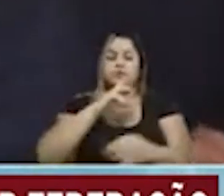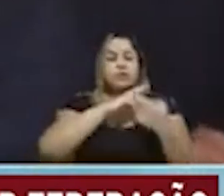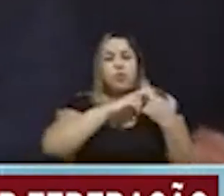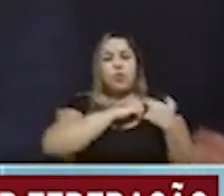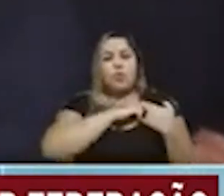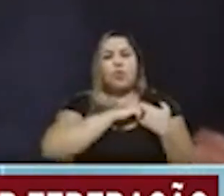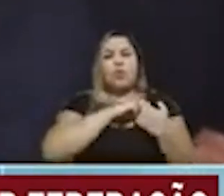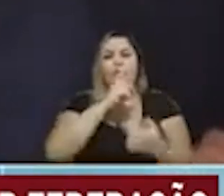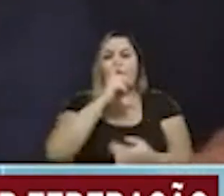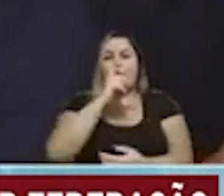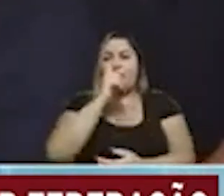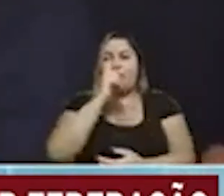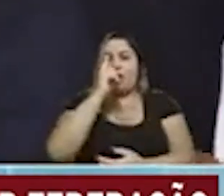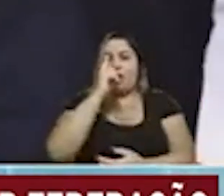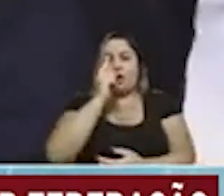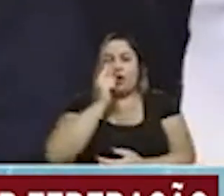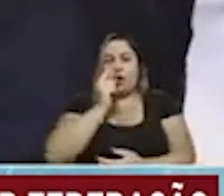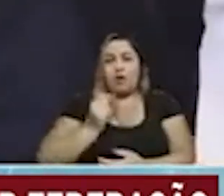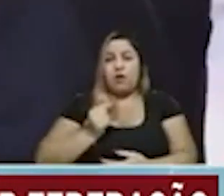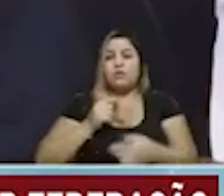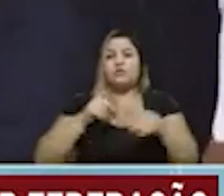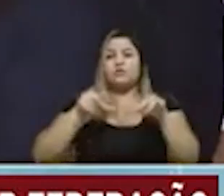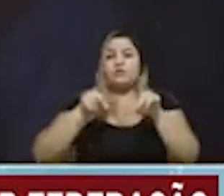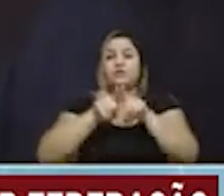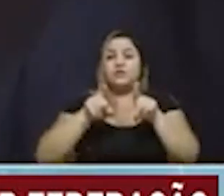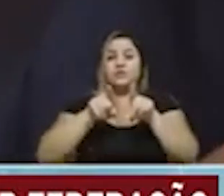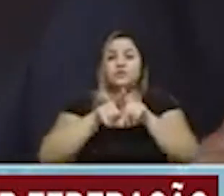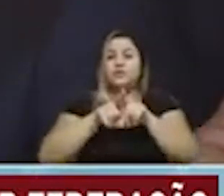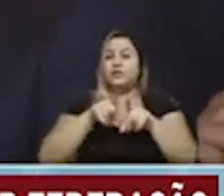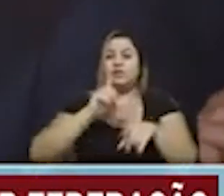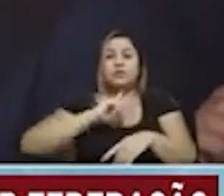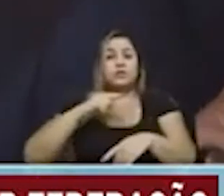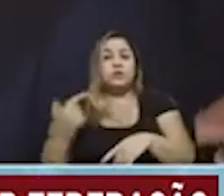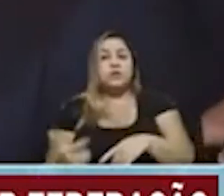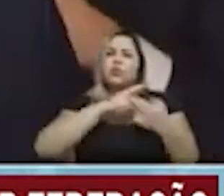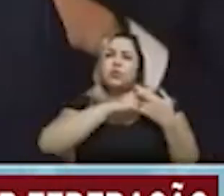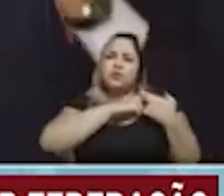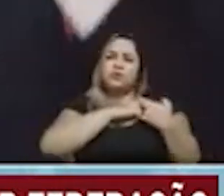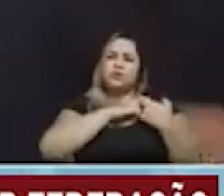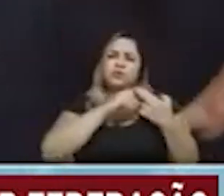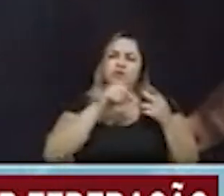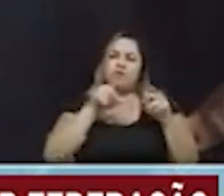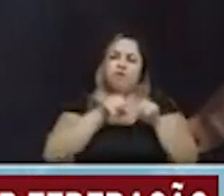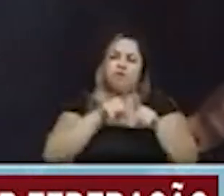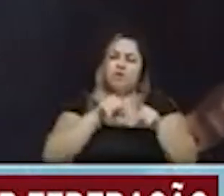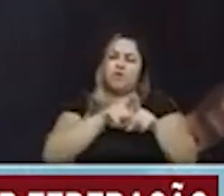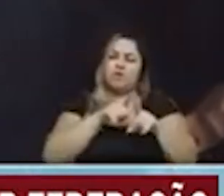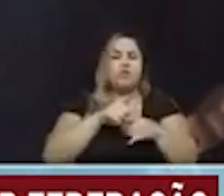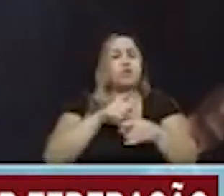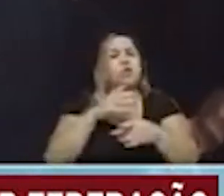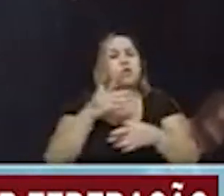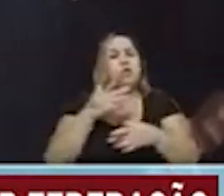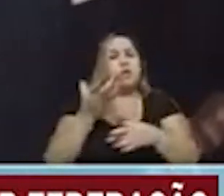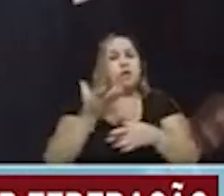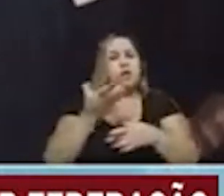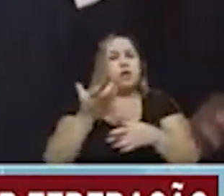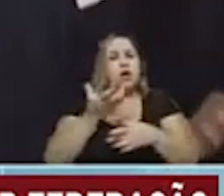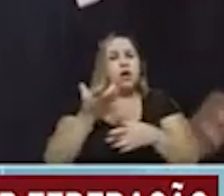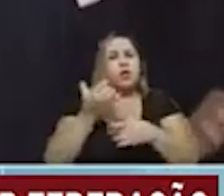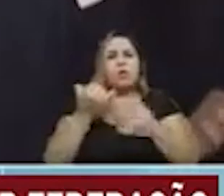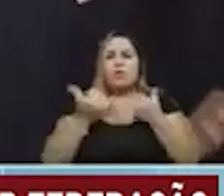numa coligação, quando iniciava o mandato, essa coligação já estava desfeita. Então, foi uma medida que